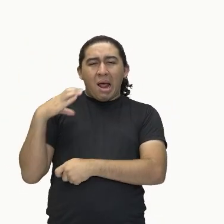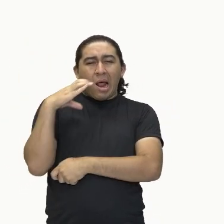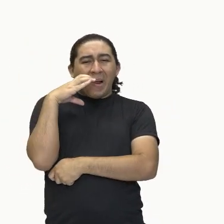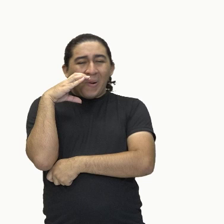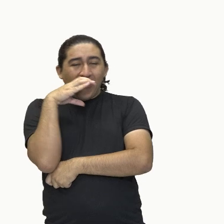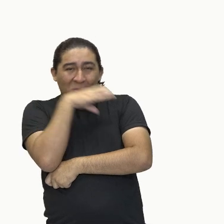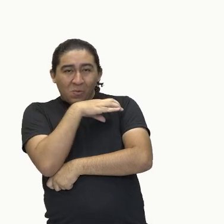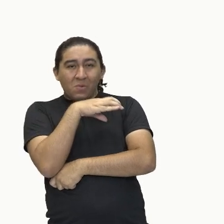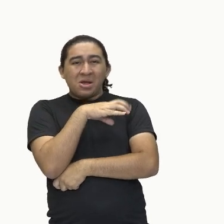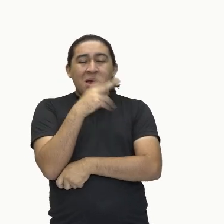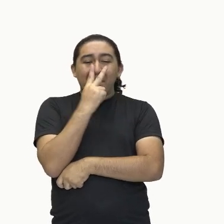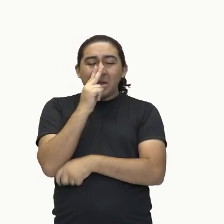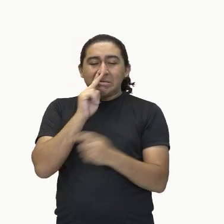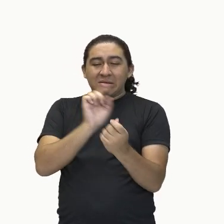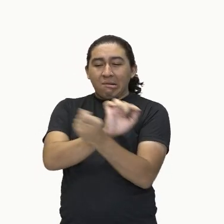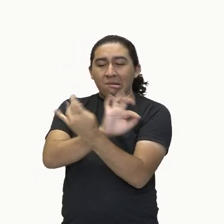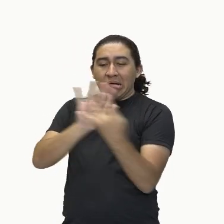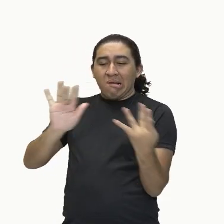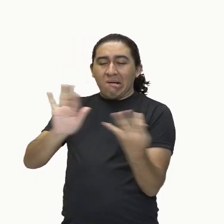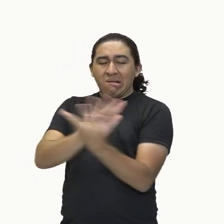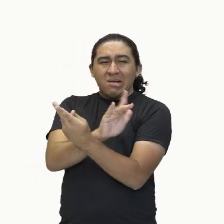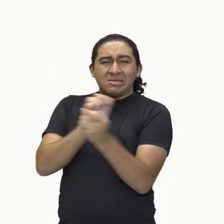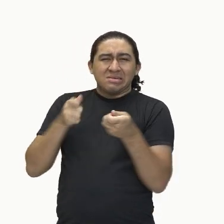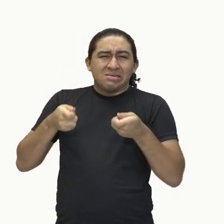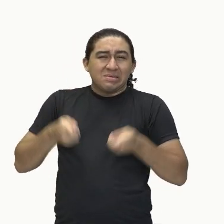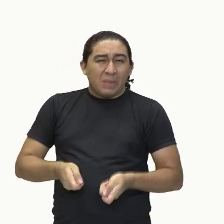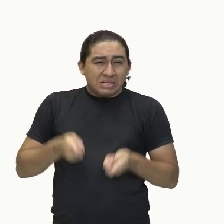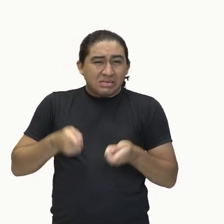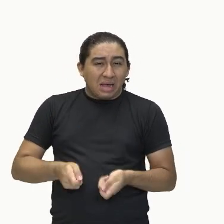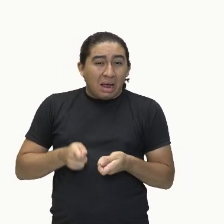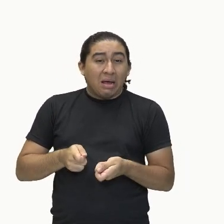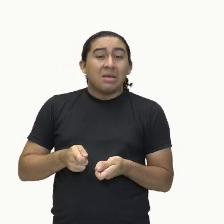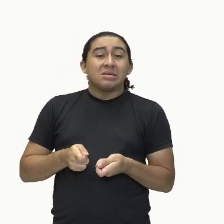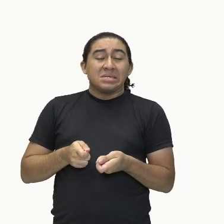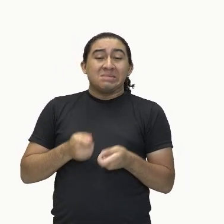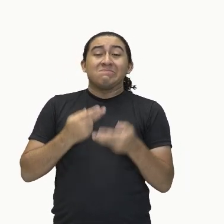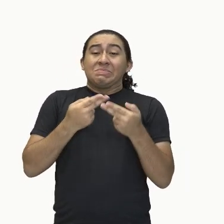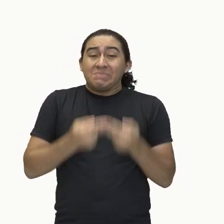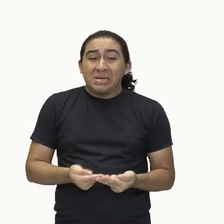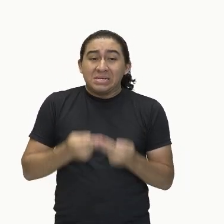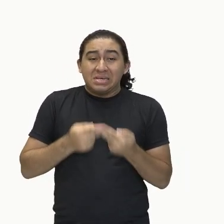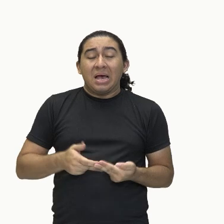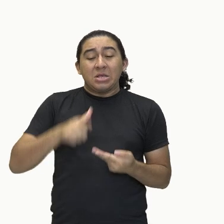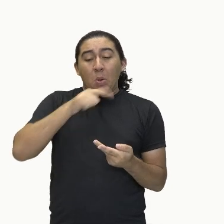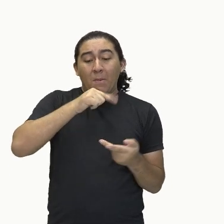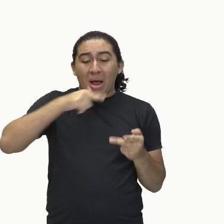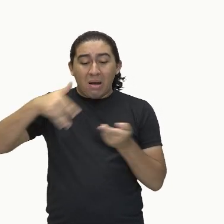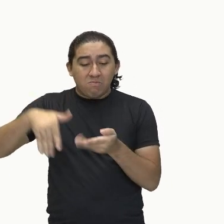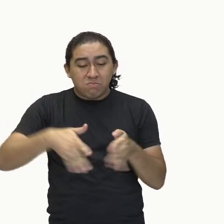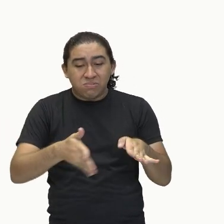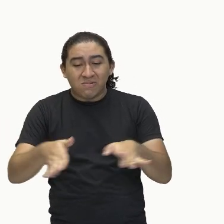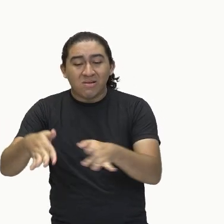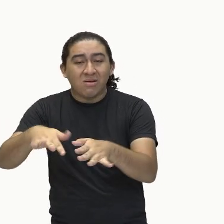cidade se movia pesada, lerda. O mar parara azul. Fraulein botara os